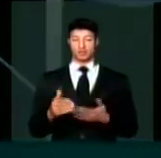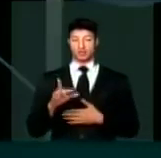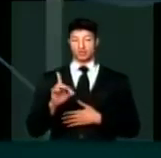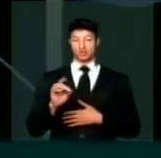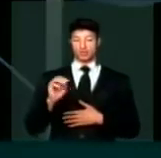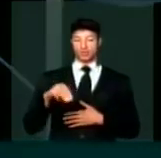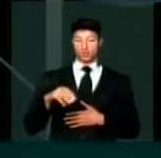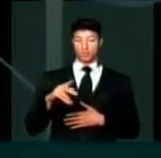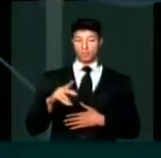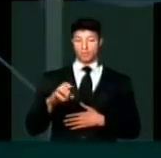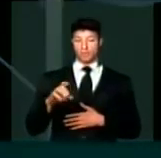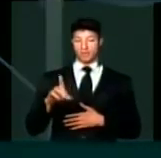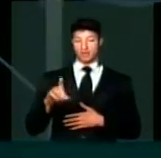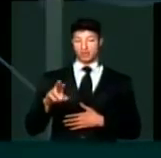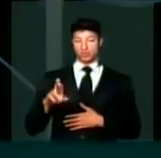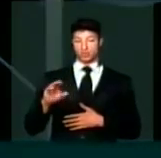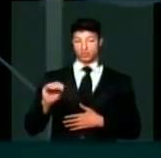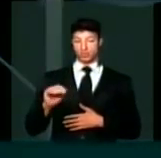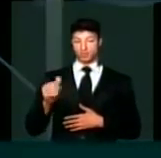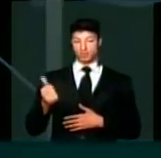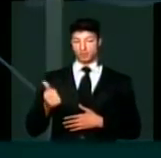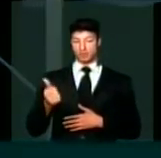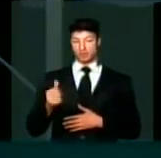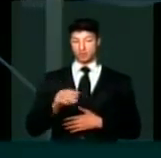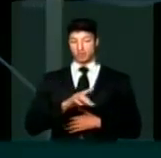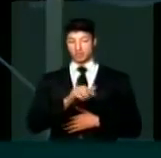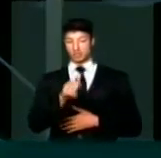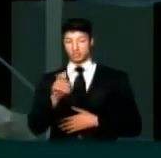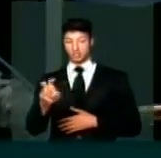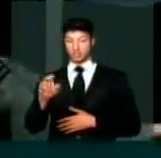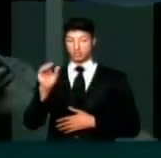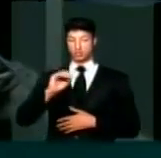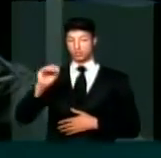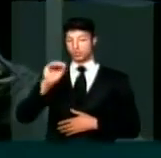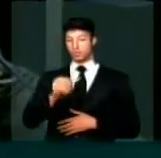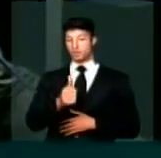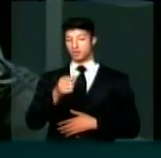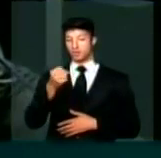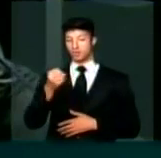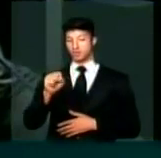Dom Pedro I, de 15 de outubro de